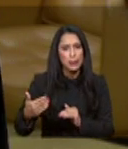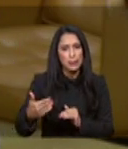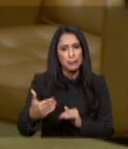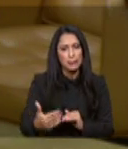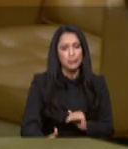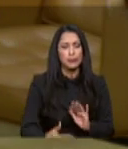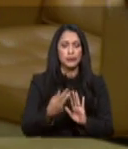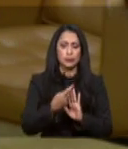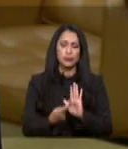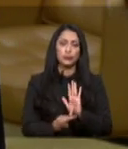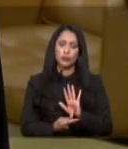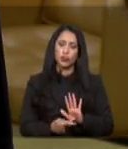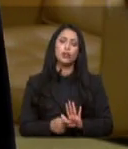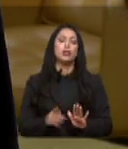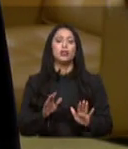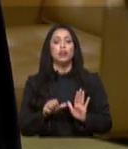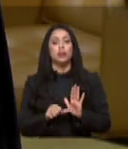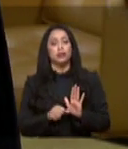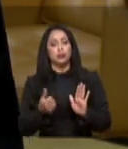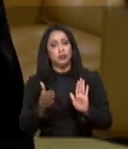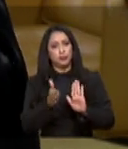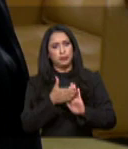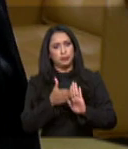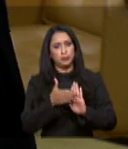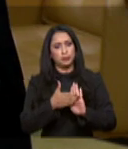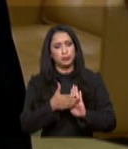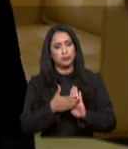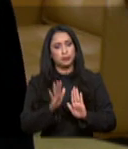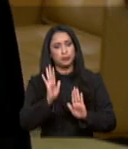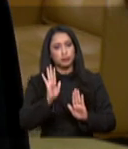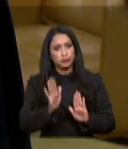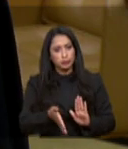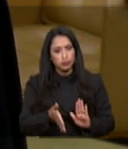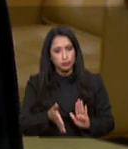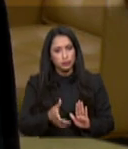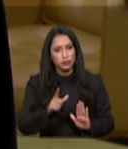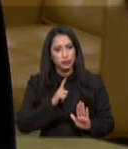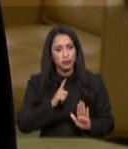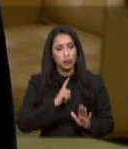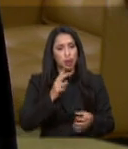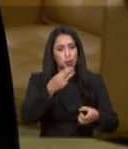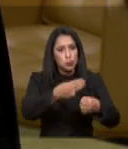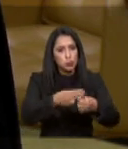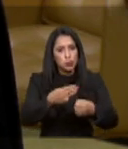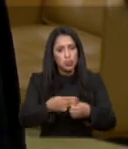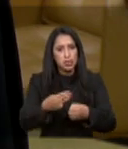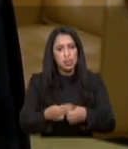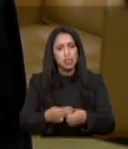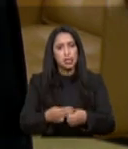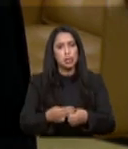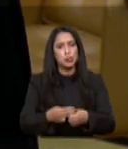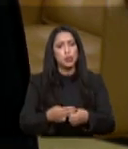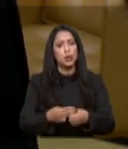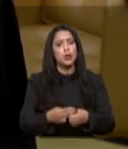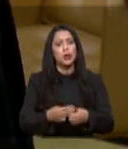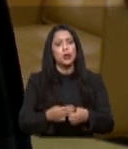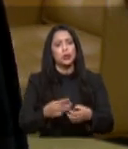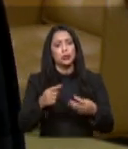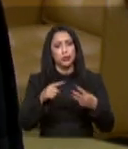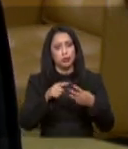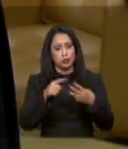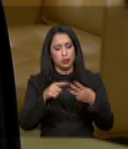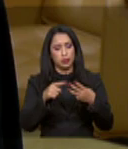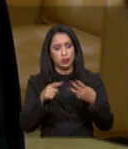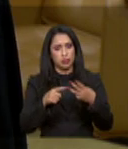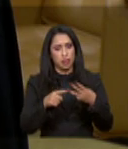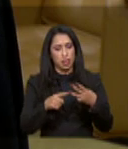programa. Num primeiro momento, já foram implementadas 6 bases nos municípios de Porto Velho, Altamira,